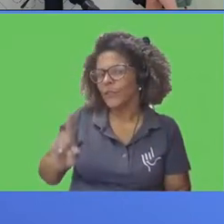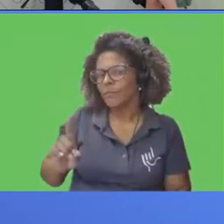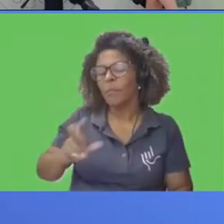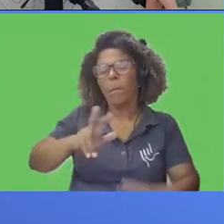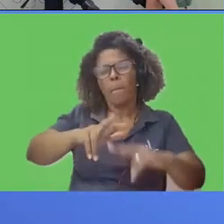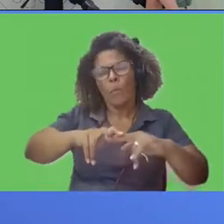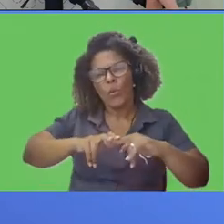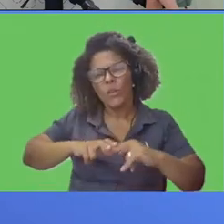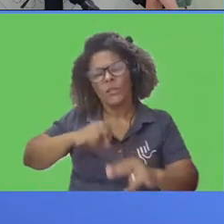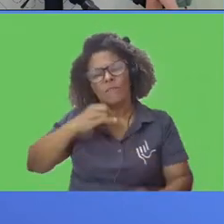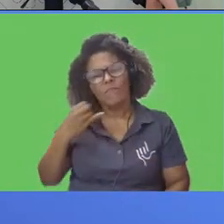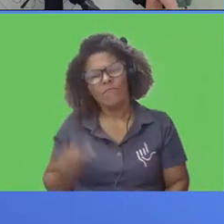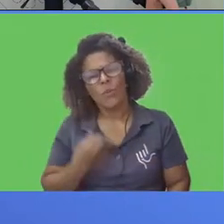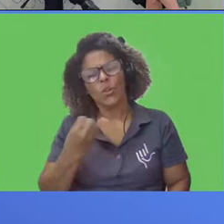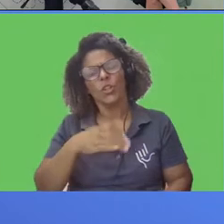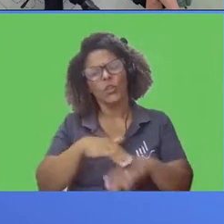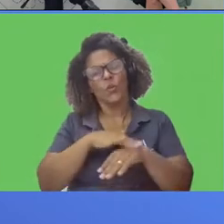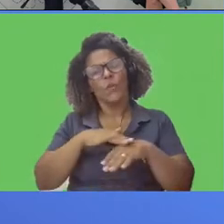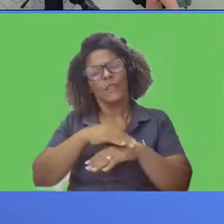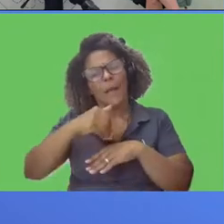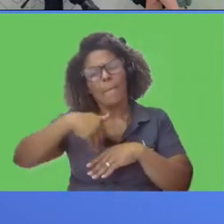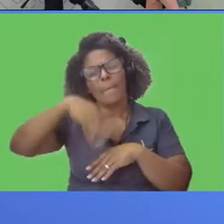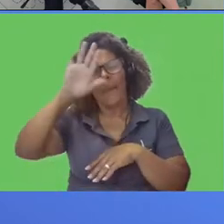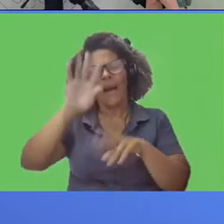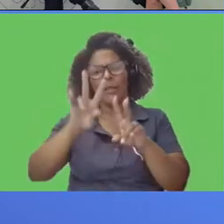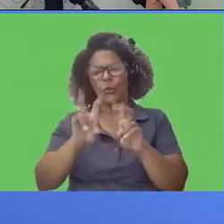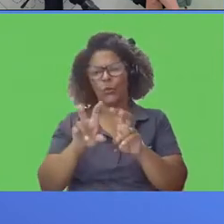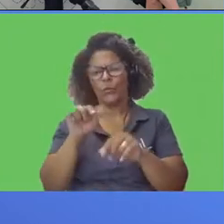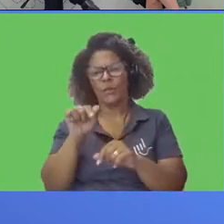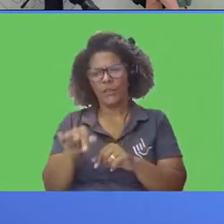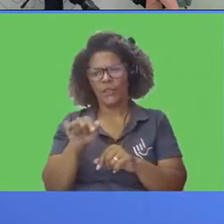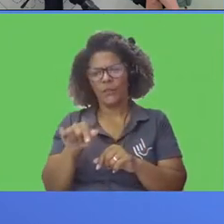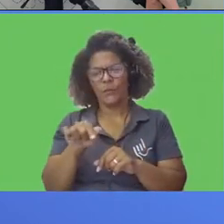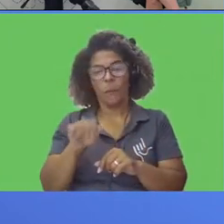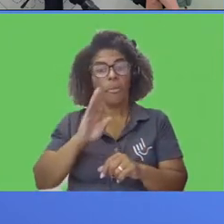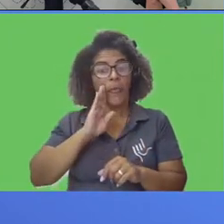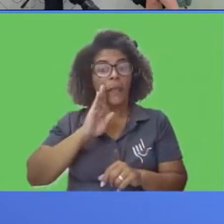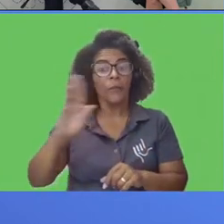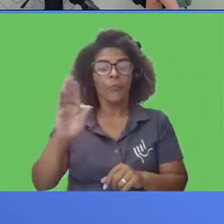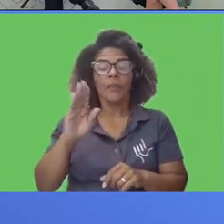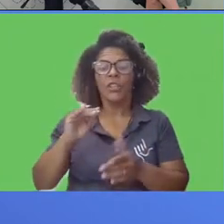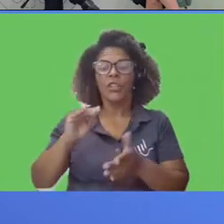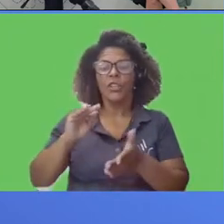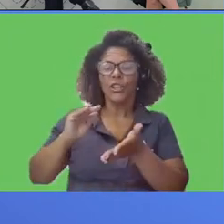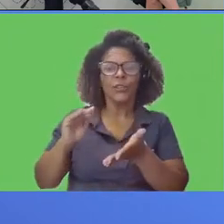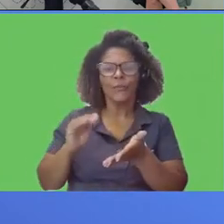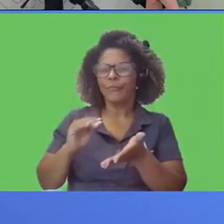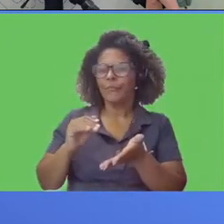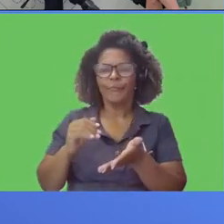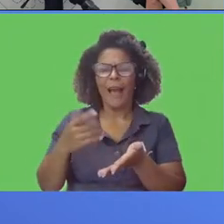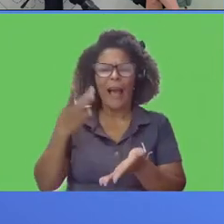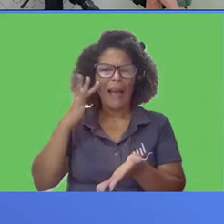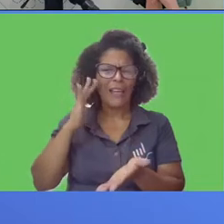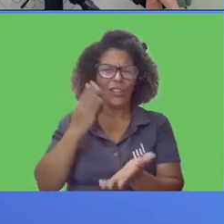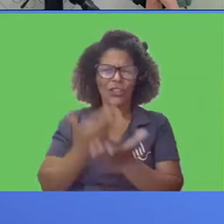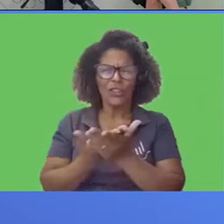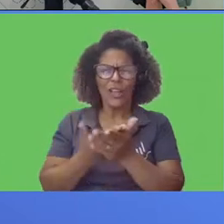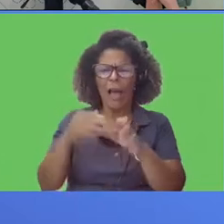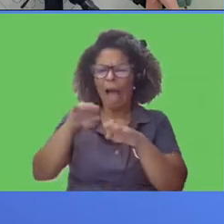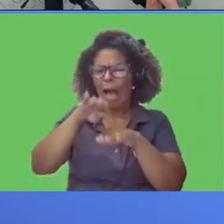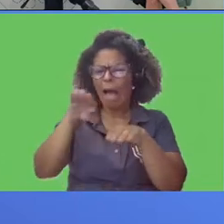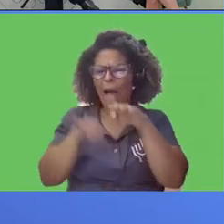vez mais sobre isso, porque principalmente para a gente desnaturalizar essas desigualdades que, às